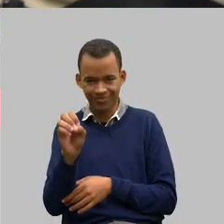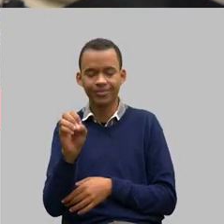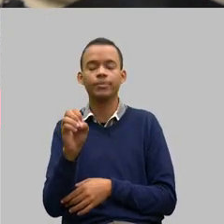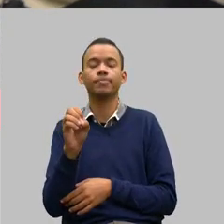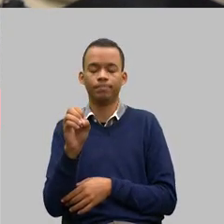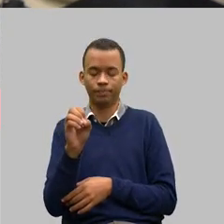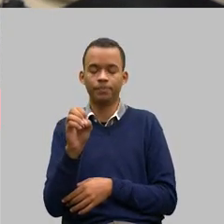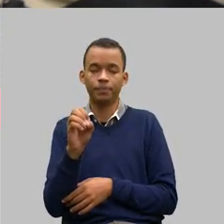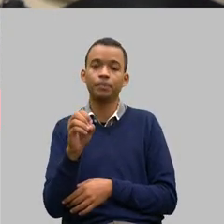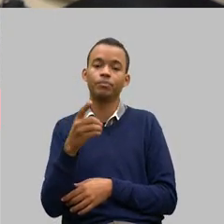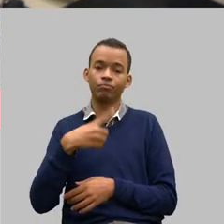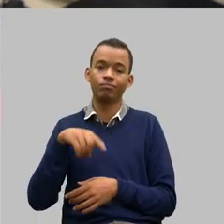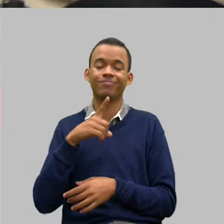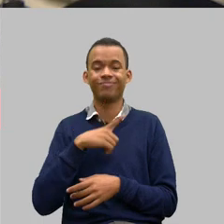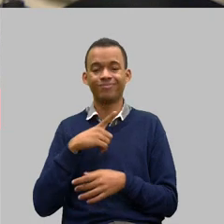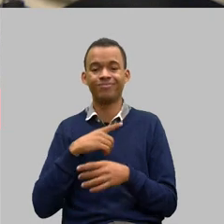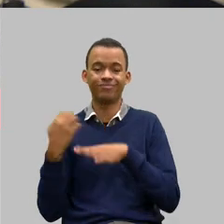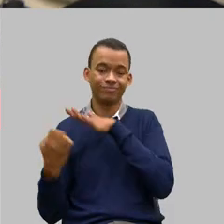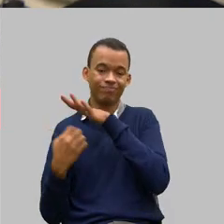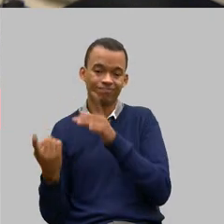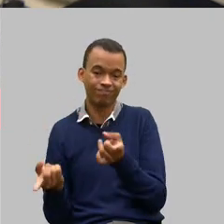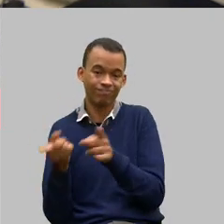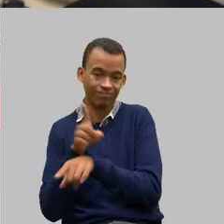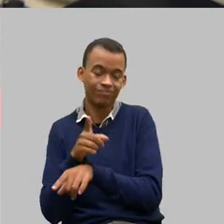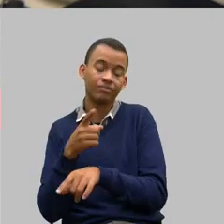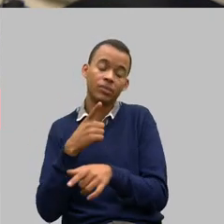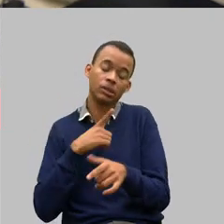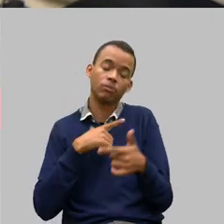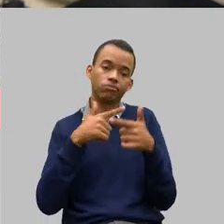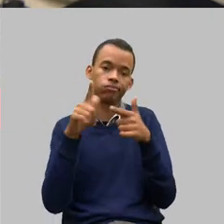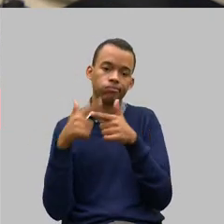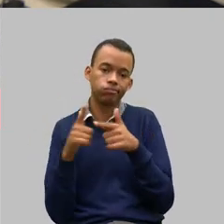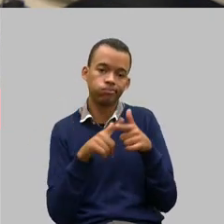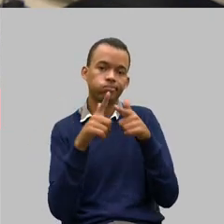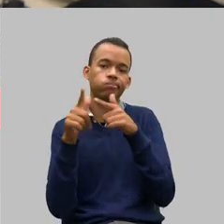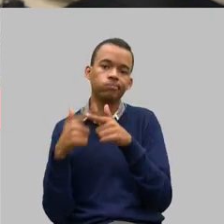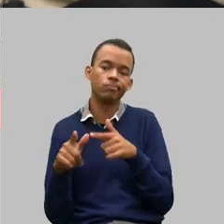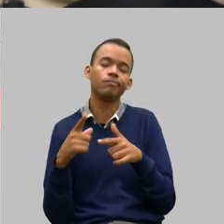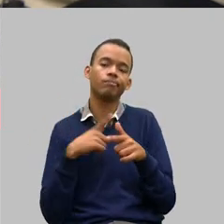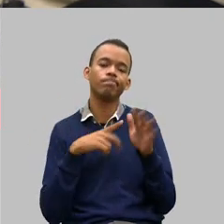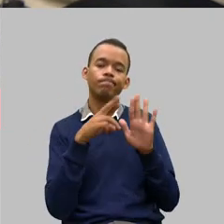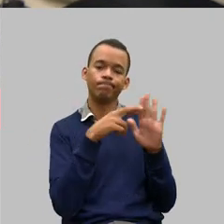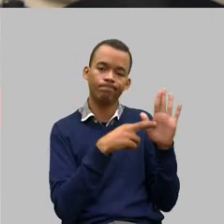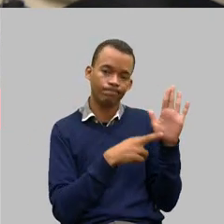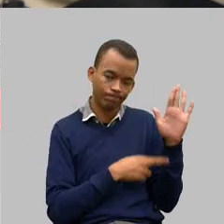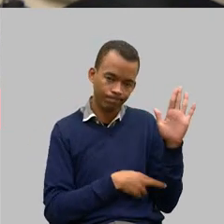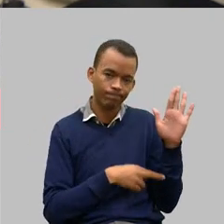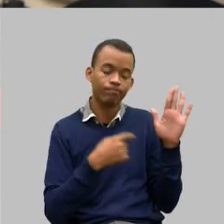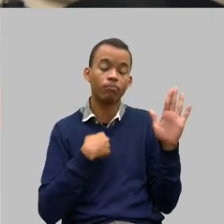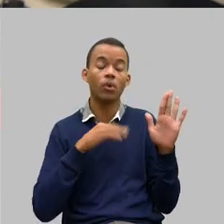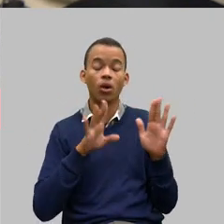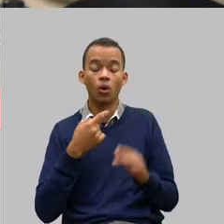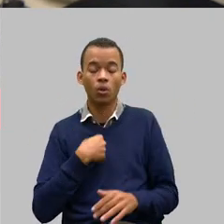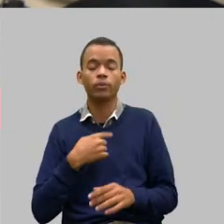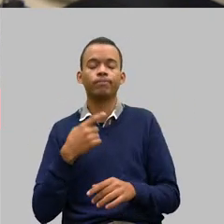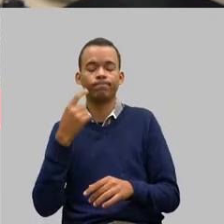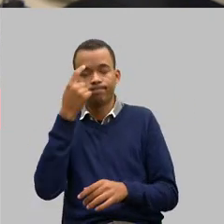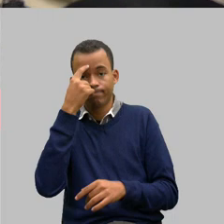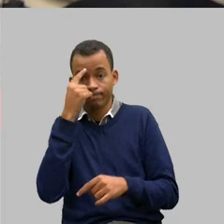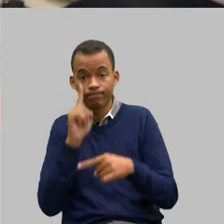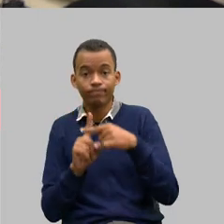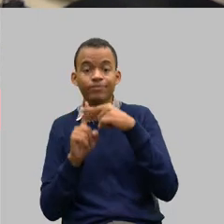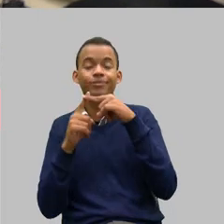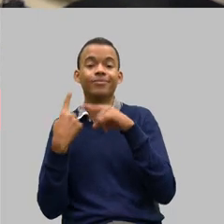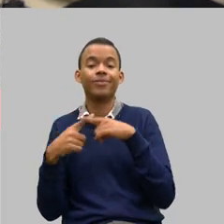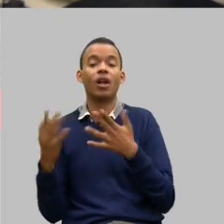uma das primeiras concessões então uma série de problemas que foram criando passivos regulatórios e eu tô muito otimista Deputado que com a nova